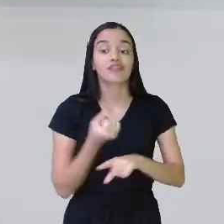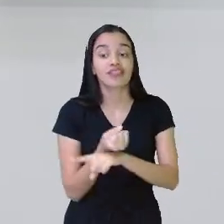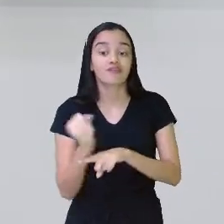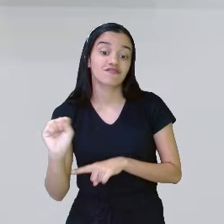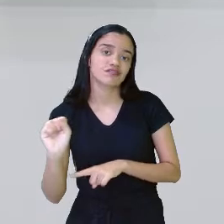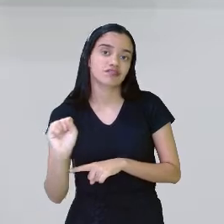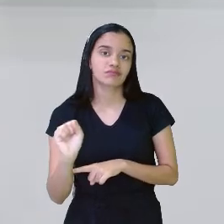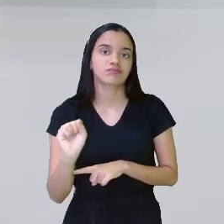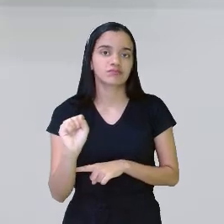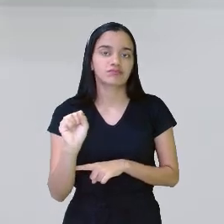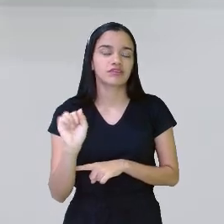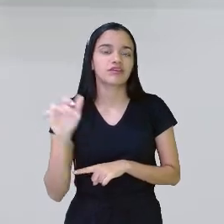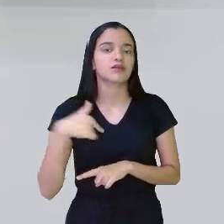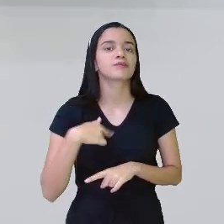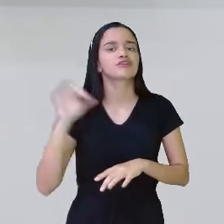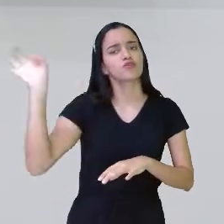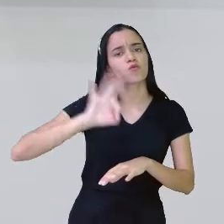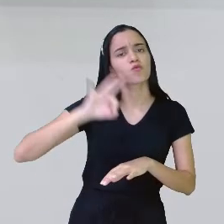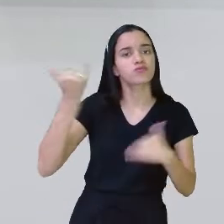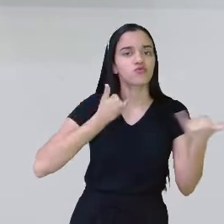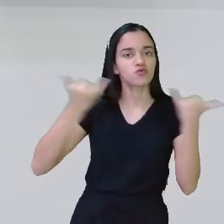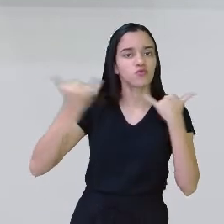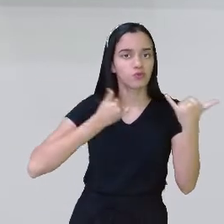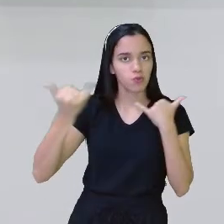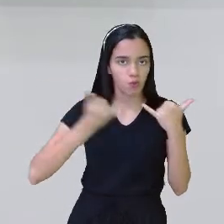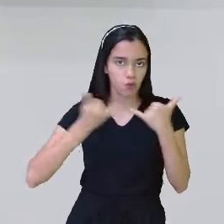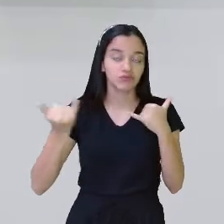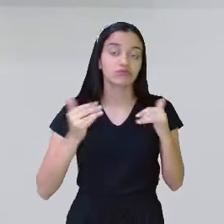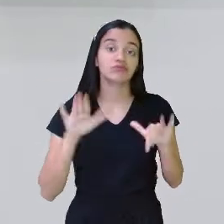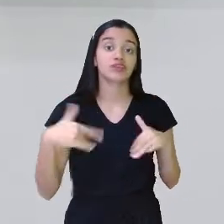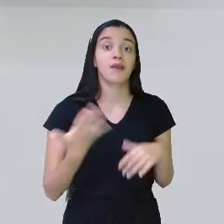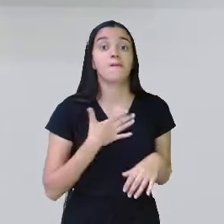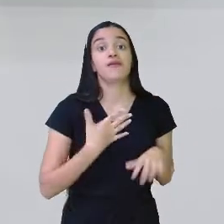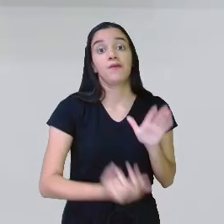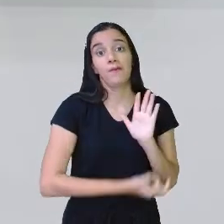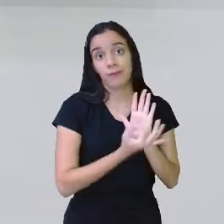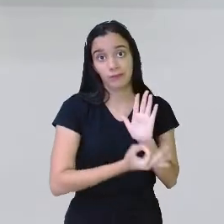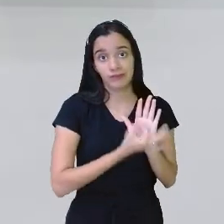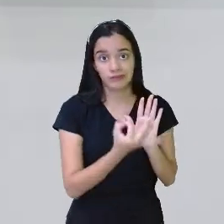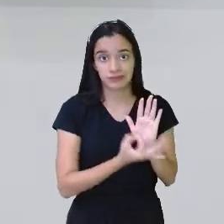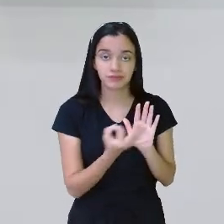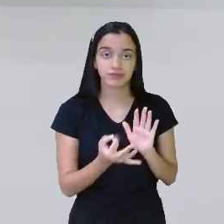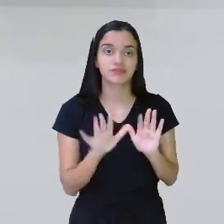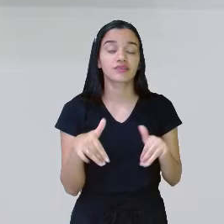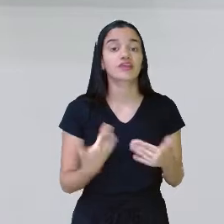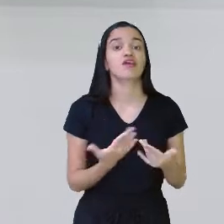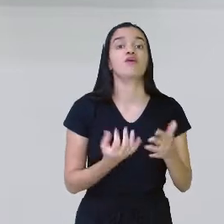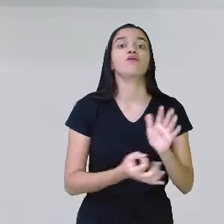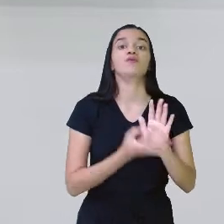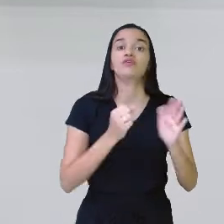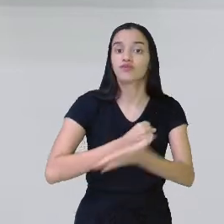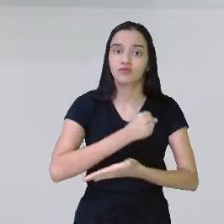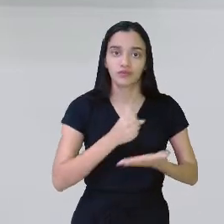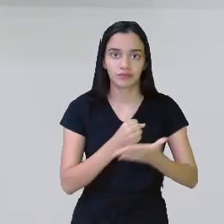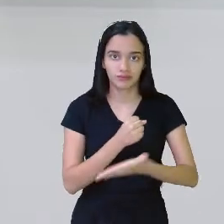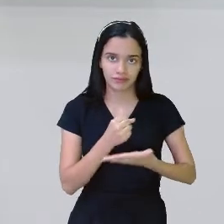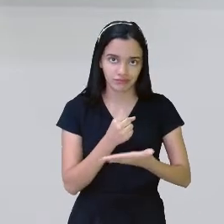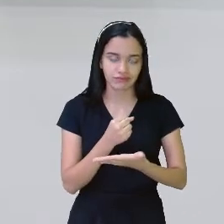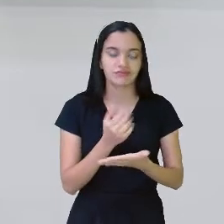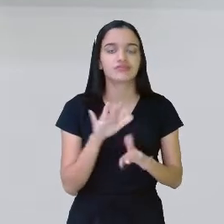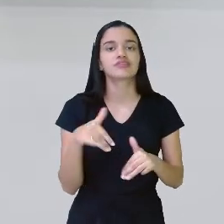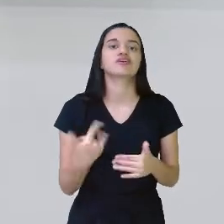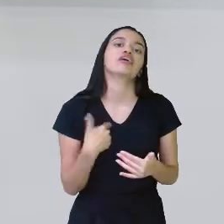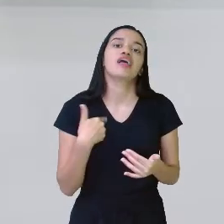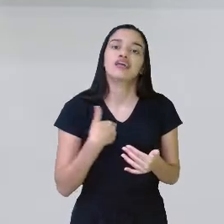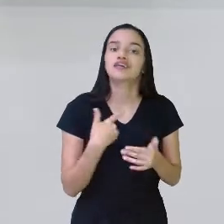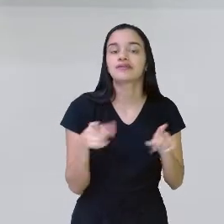eu preciso trazer dados, fontes, que tornem a minha opinião em uma opinião fundamentada, em que